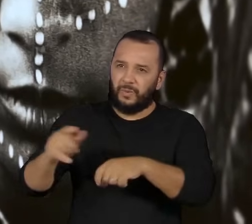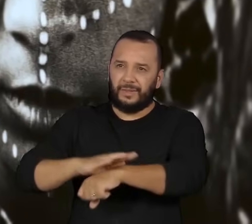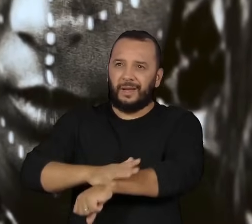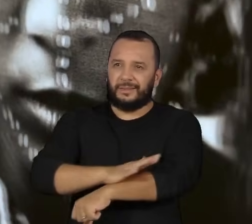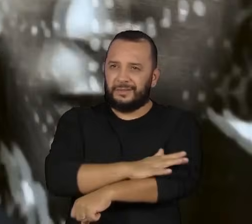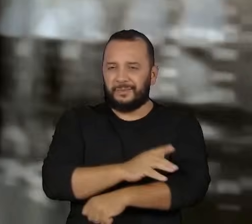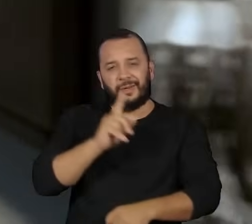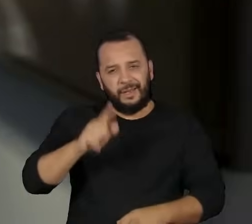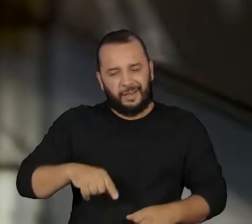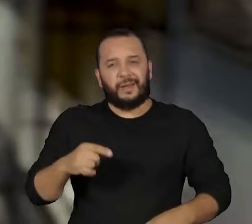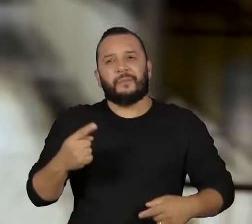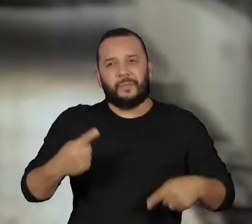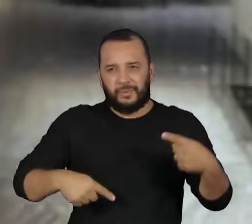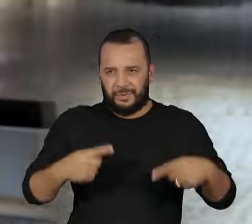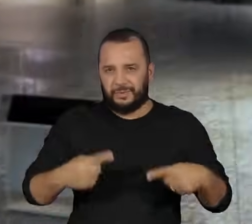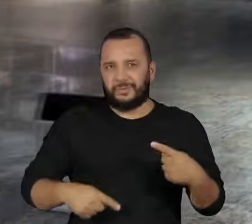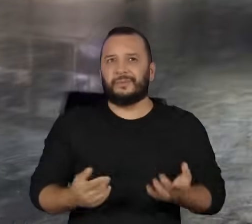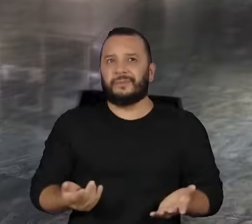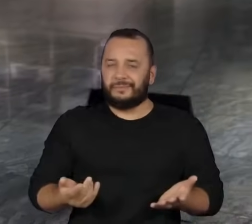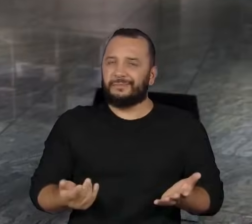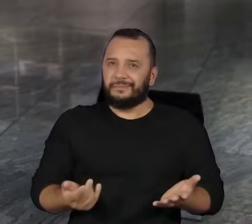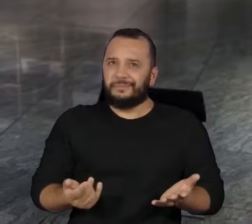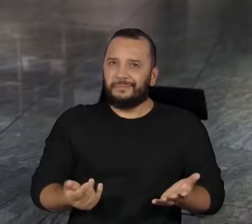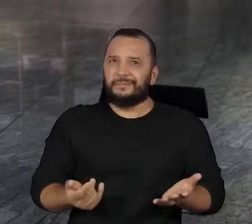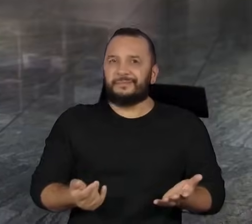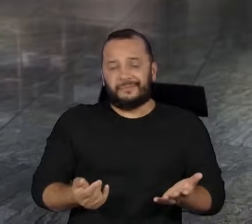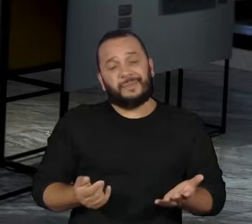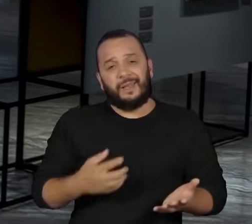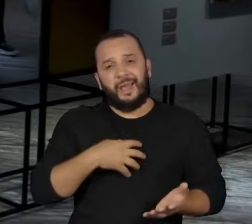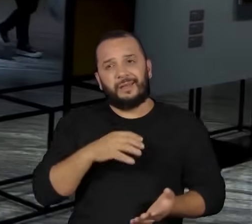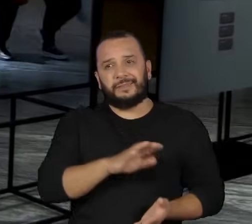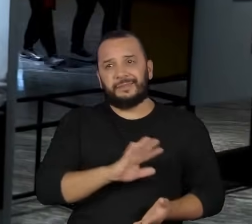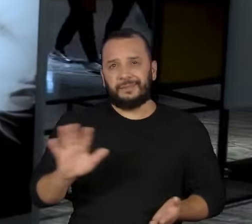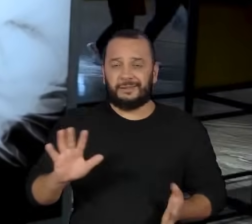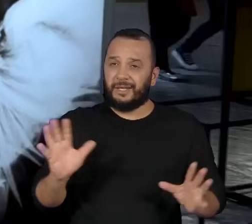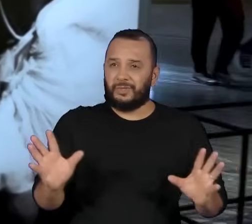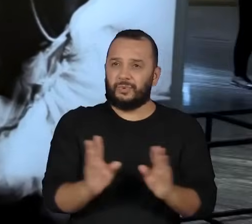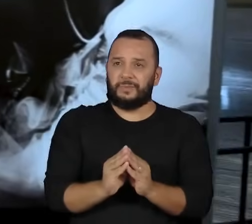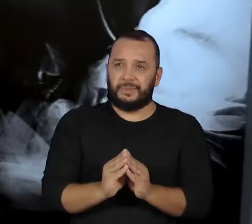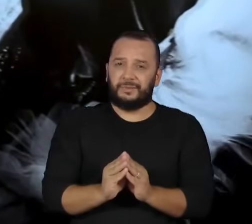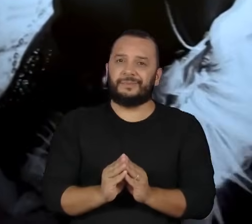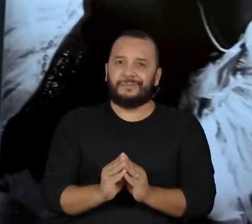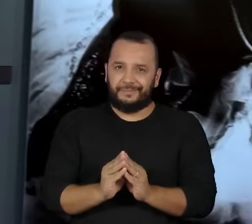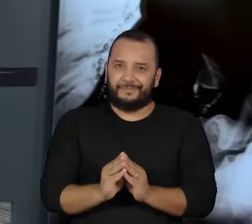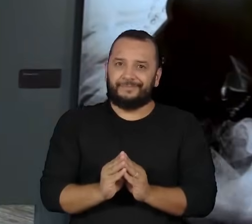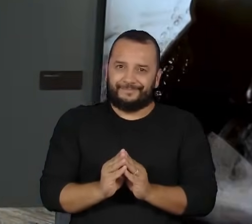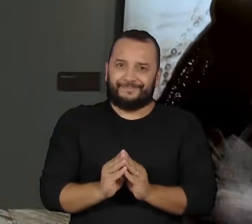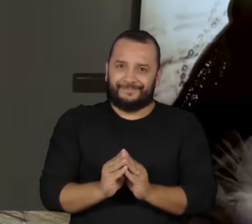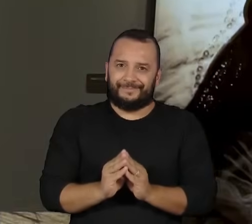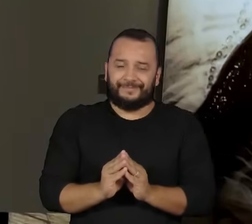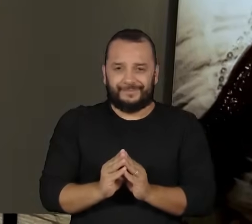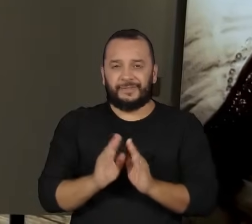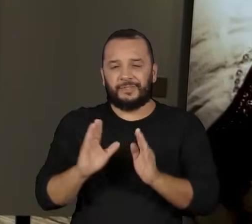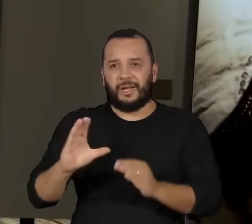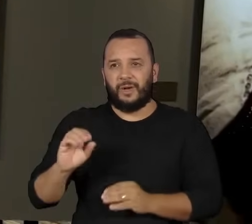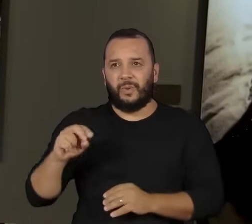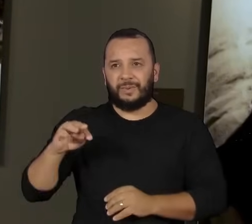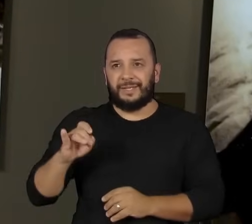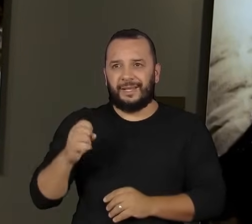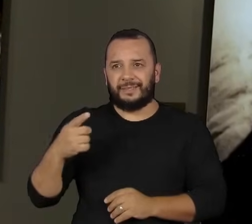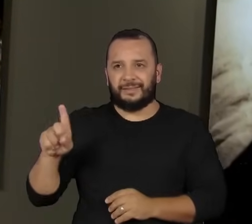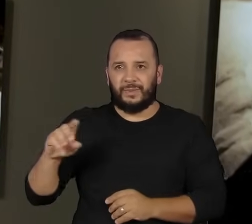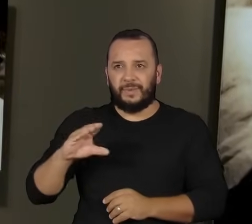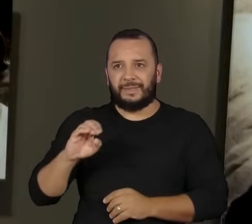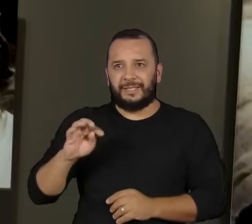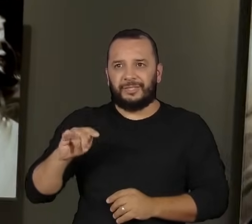ato político, não partidário. Né? Então é isso, o resumo, né? Resumindo o Constelação Celestina e